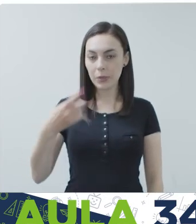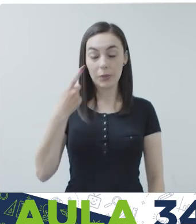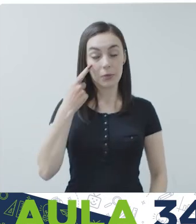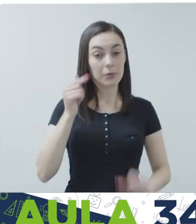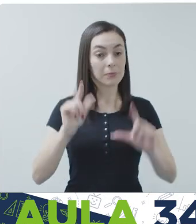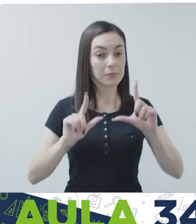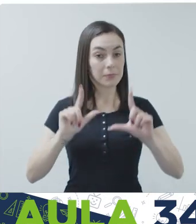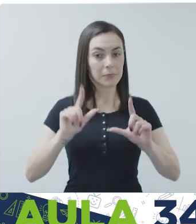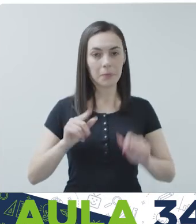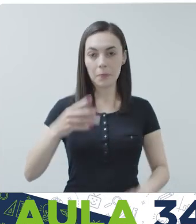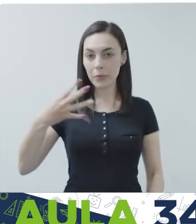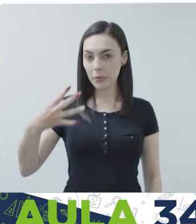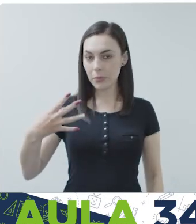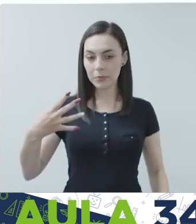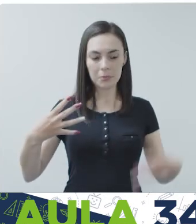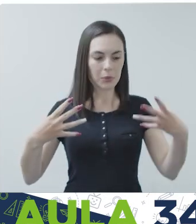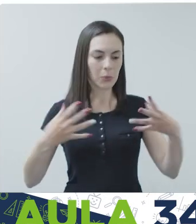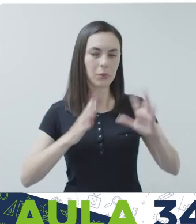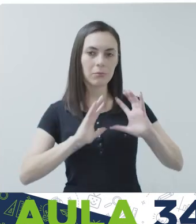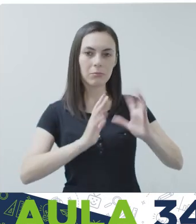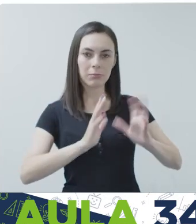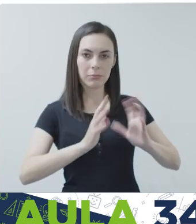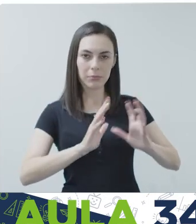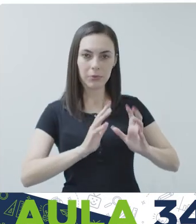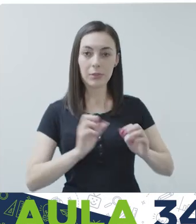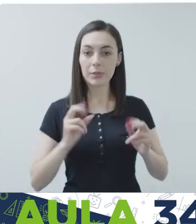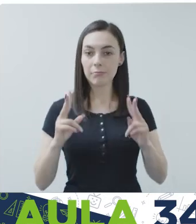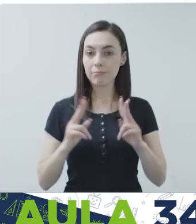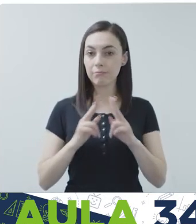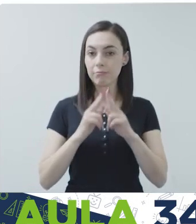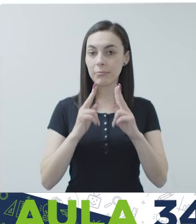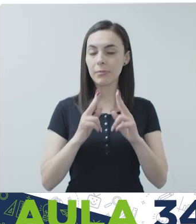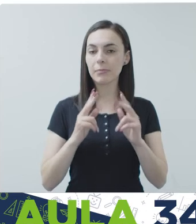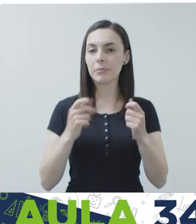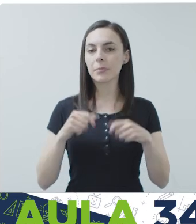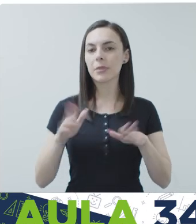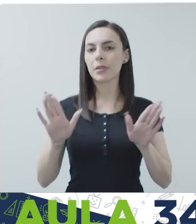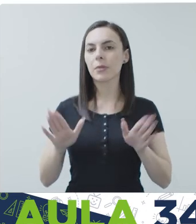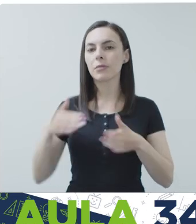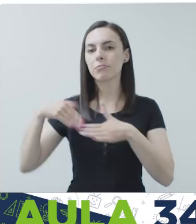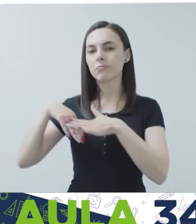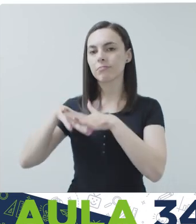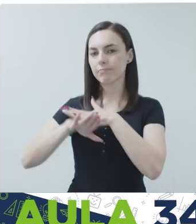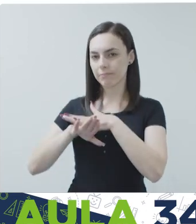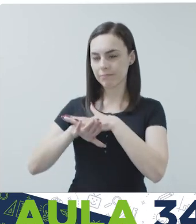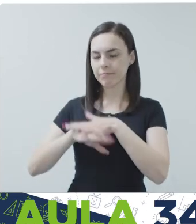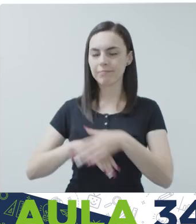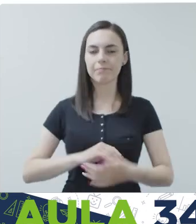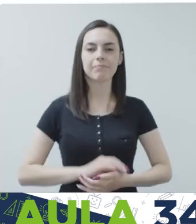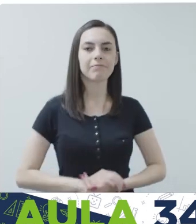tela, 4 bolas. Se nós fizemos o par, nós vamos guardar as nossas cartinhas.